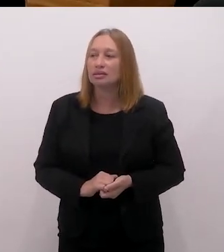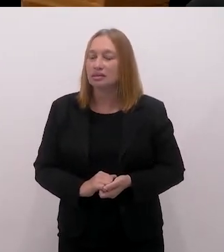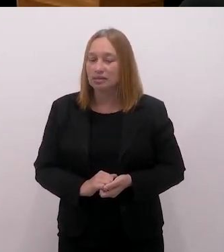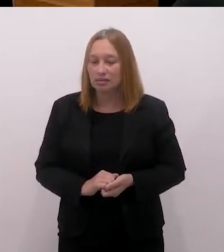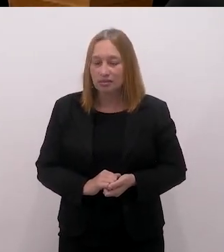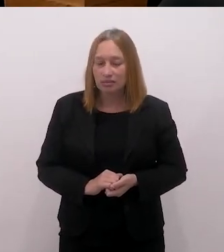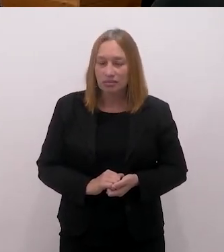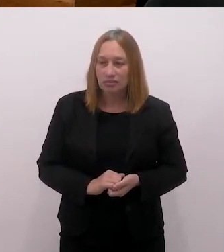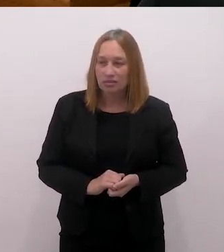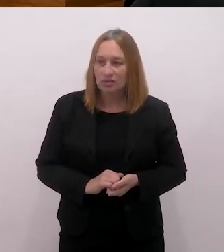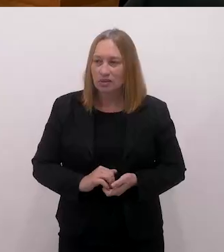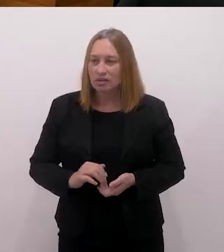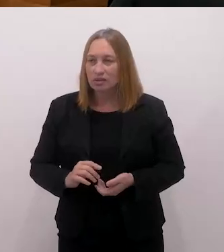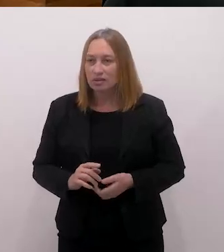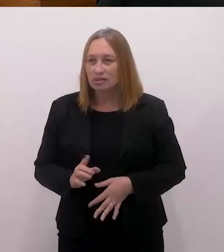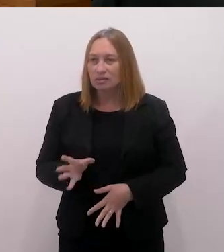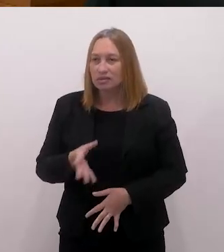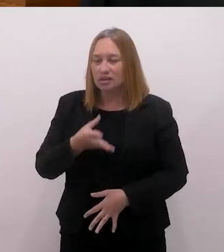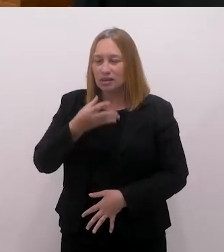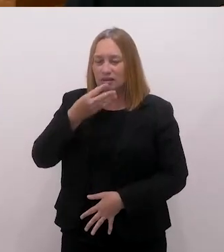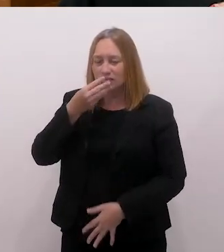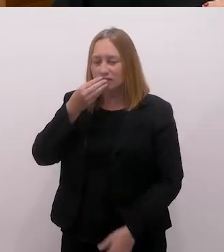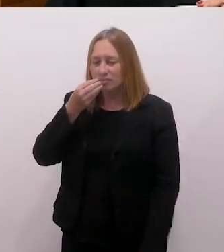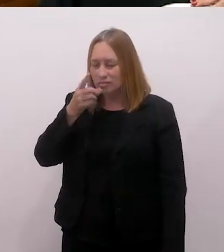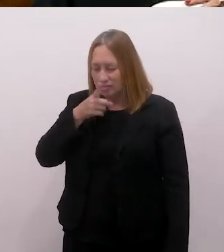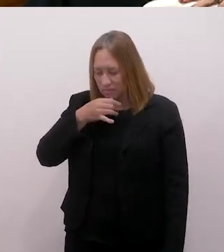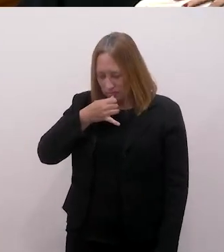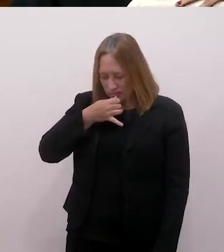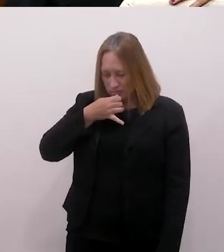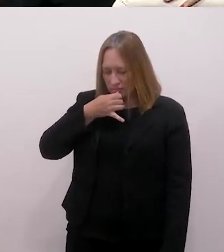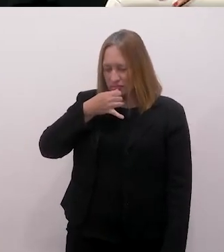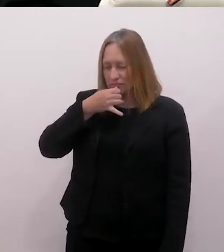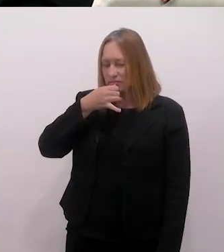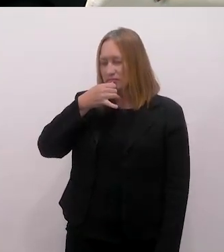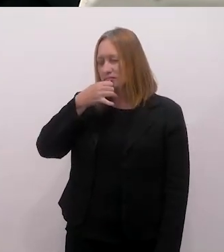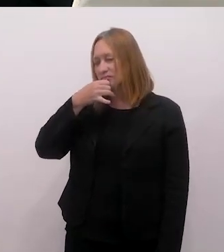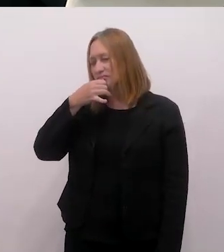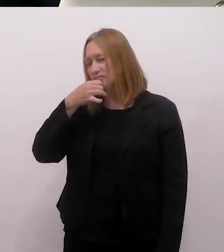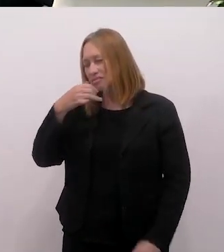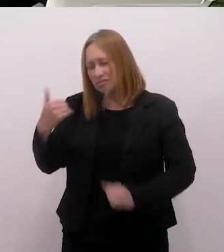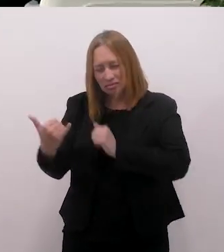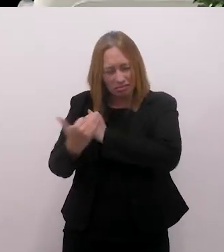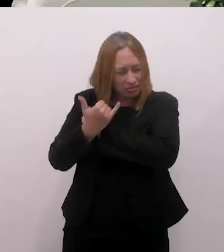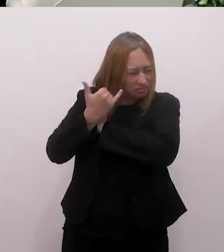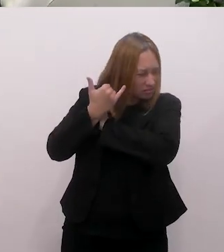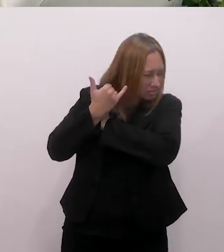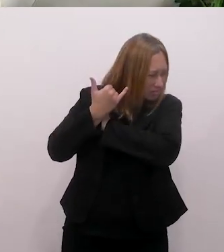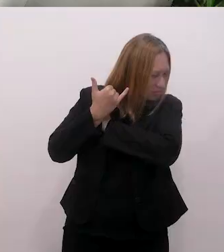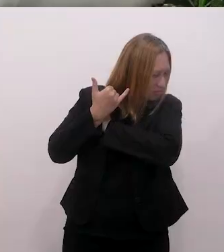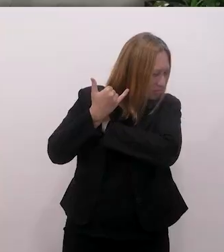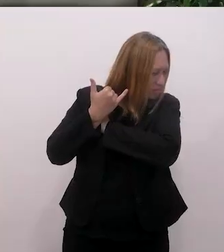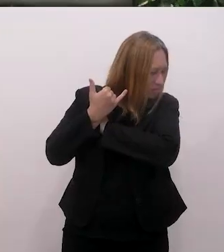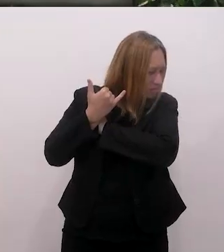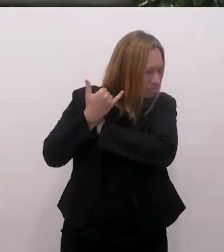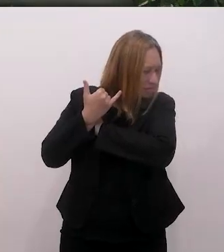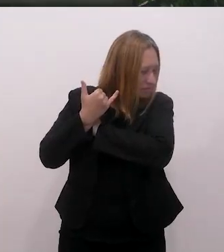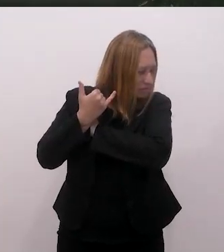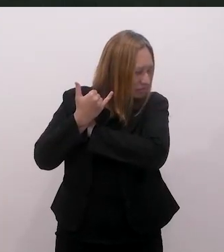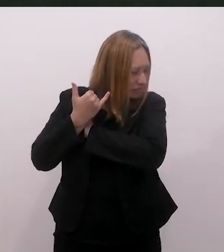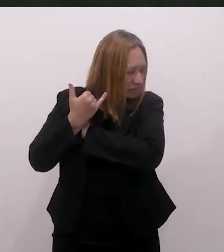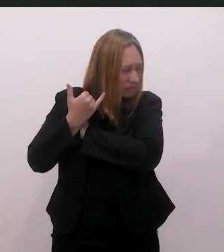escalar, já que o brilho desse olhar foi traidor